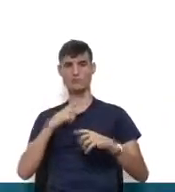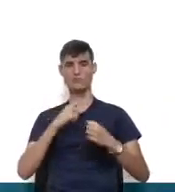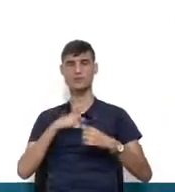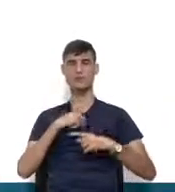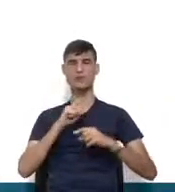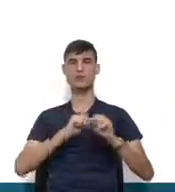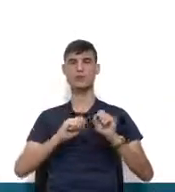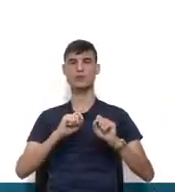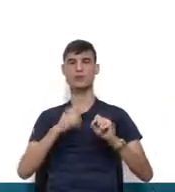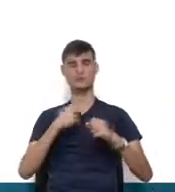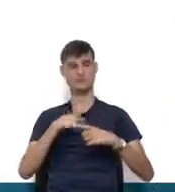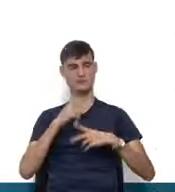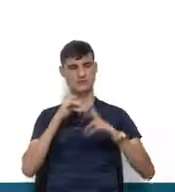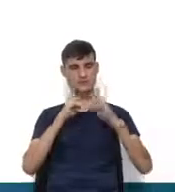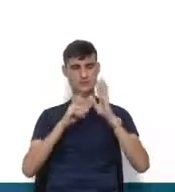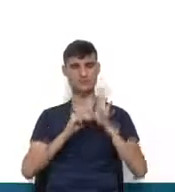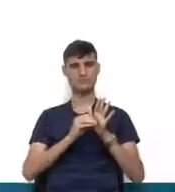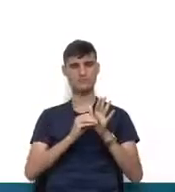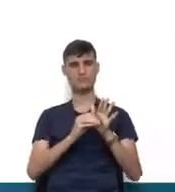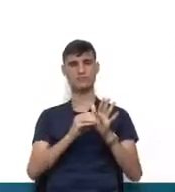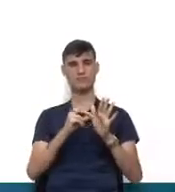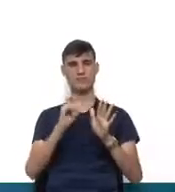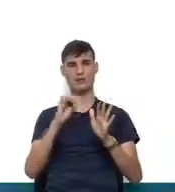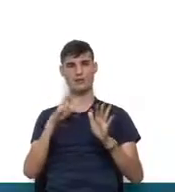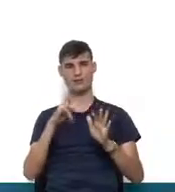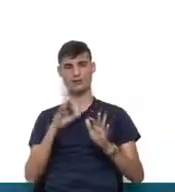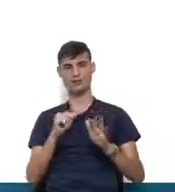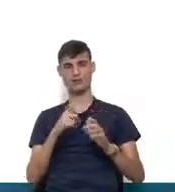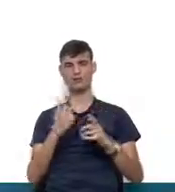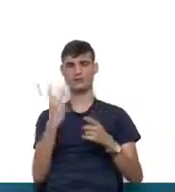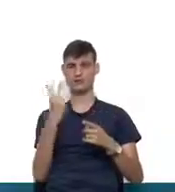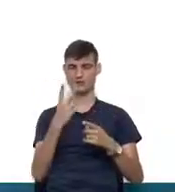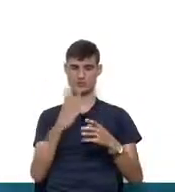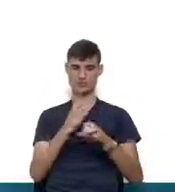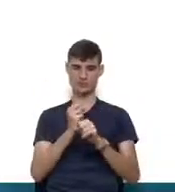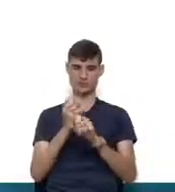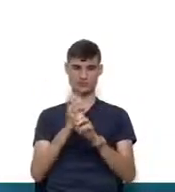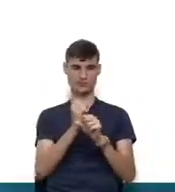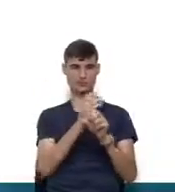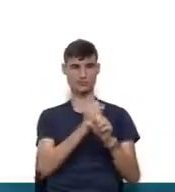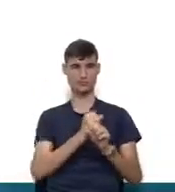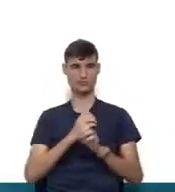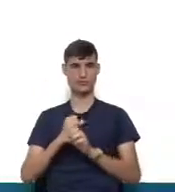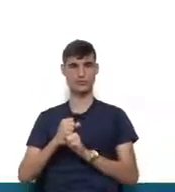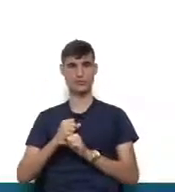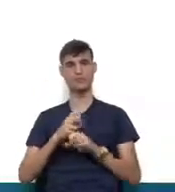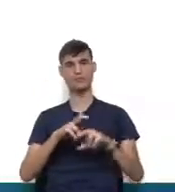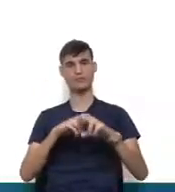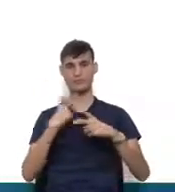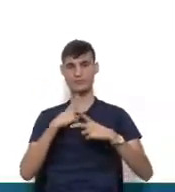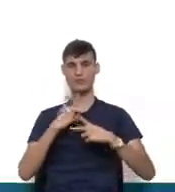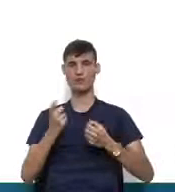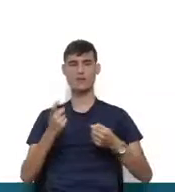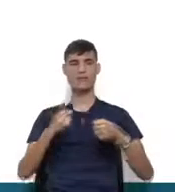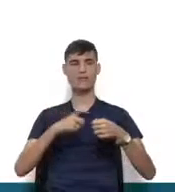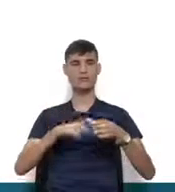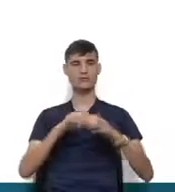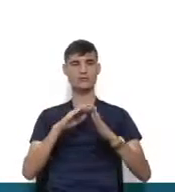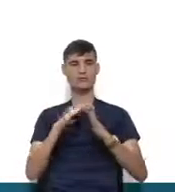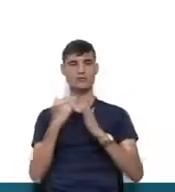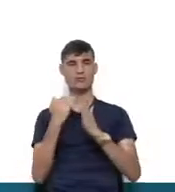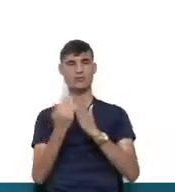que calcular primeira derivada, segunda derivada e assim sucessivamente. Então, nós temos que retomar